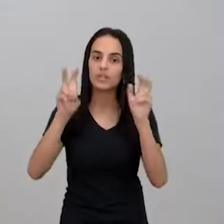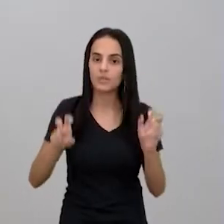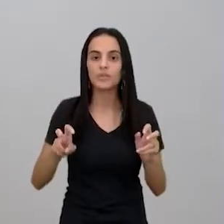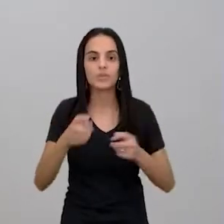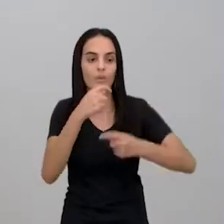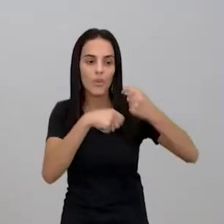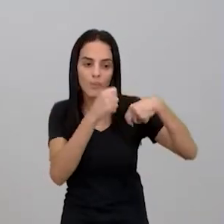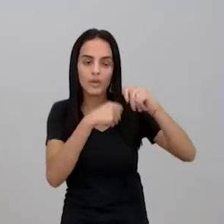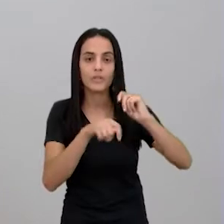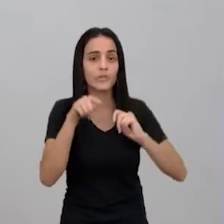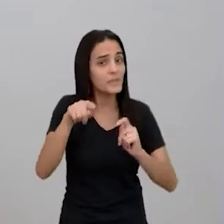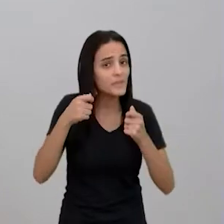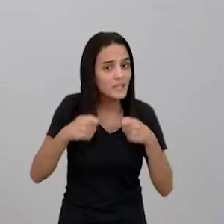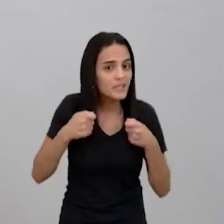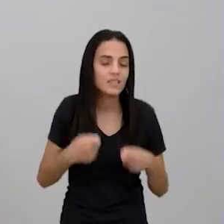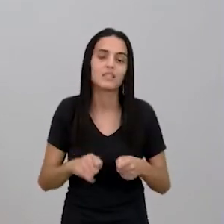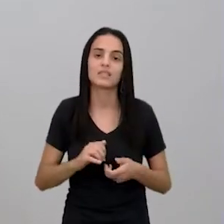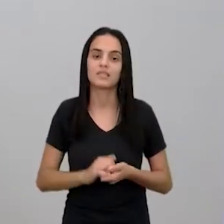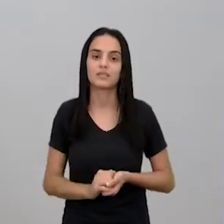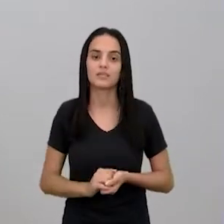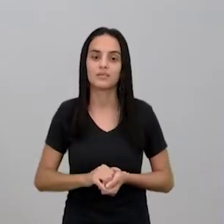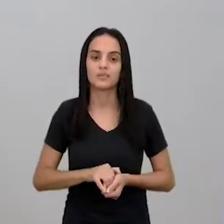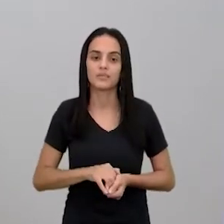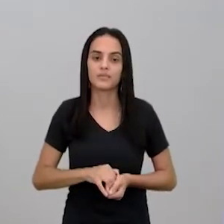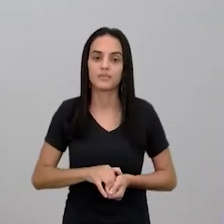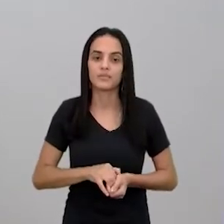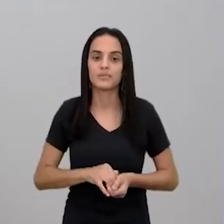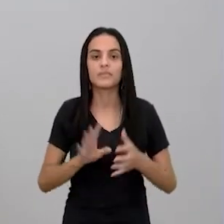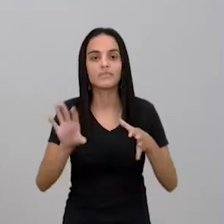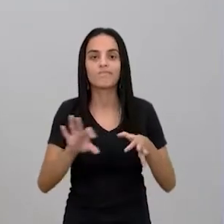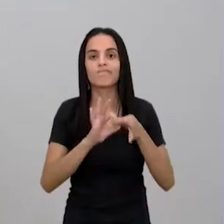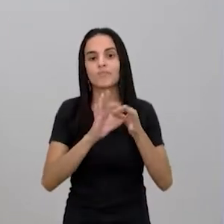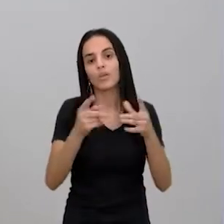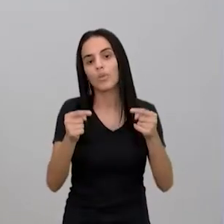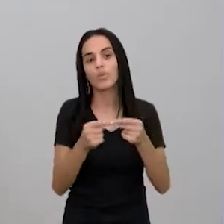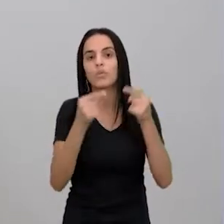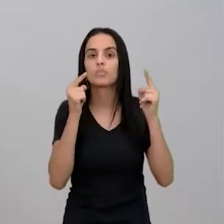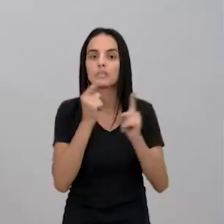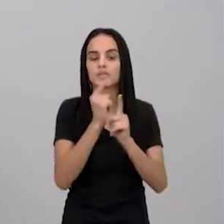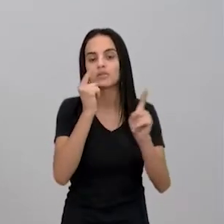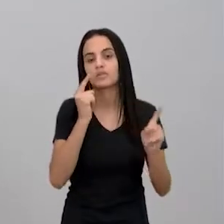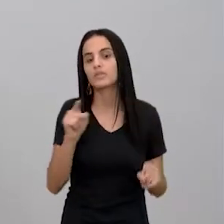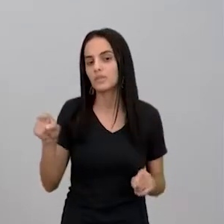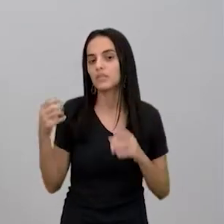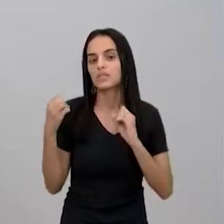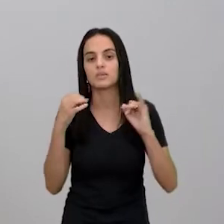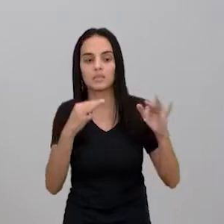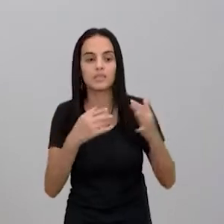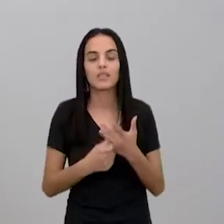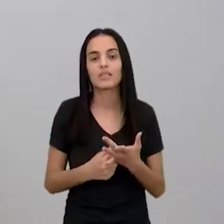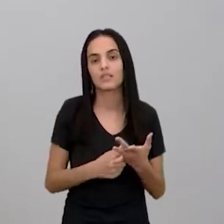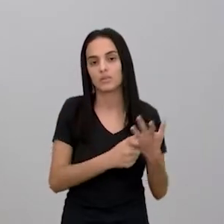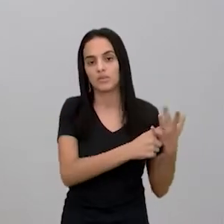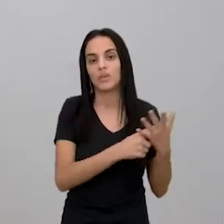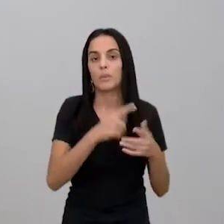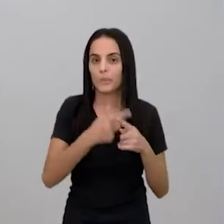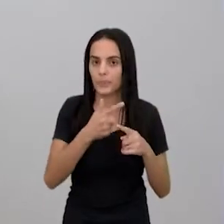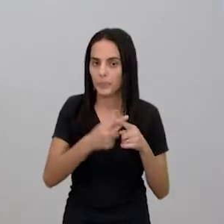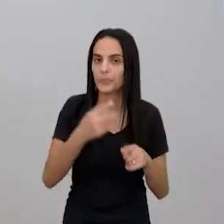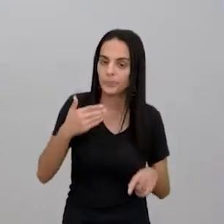mais tecnológico aqui do Centro de Mídias, manja tudo a respeito de tecnologia e de